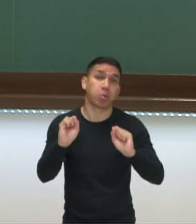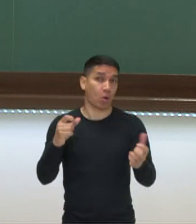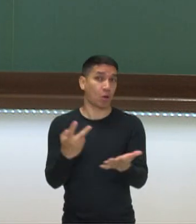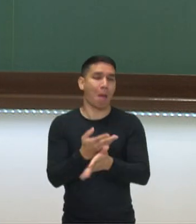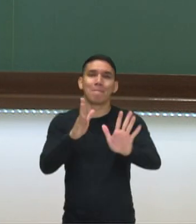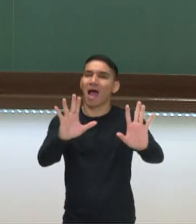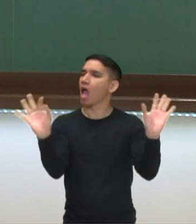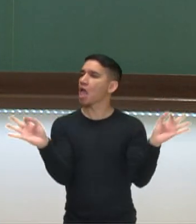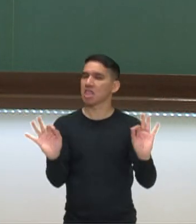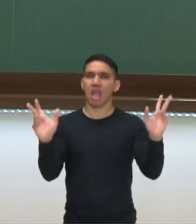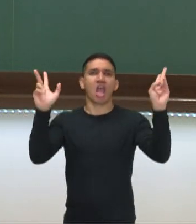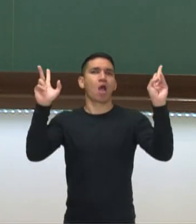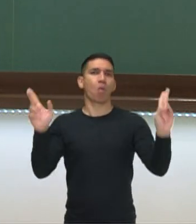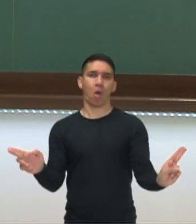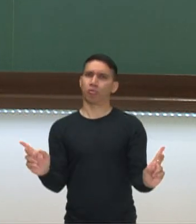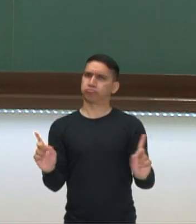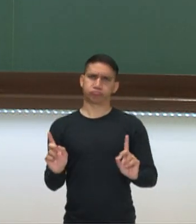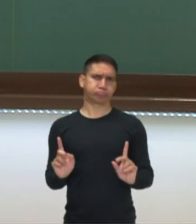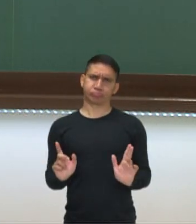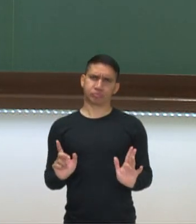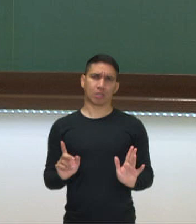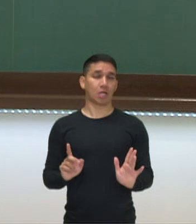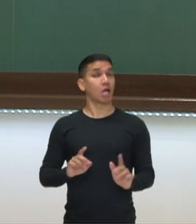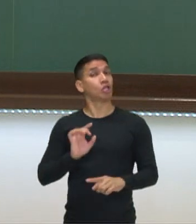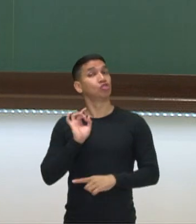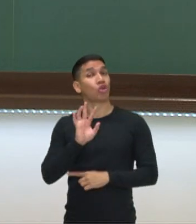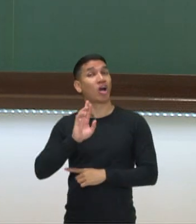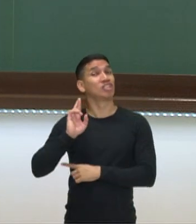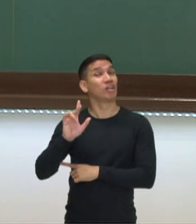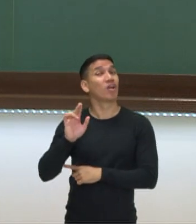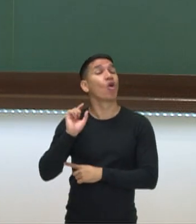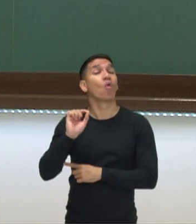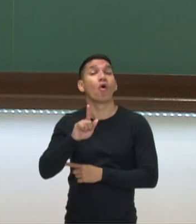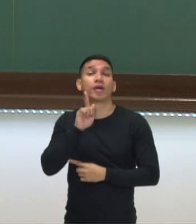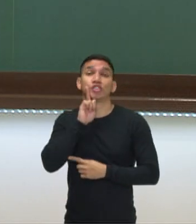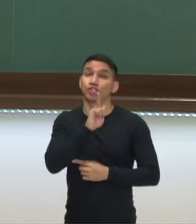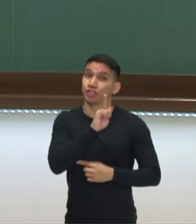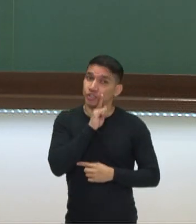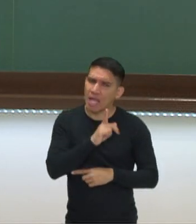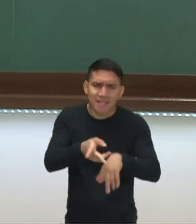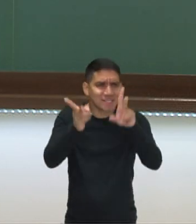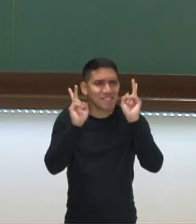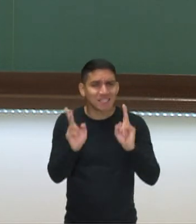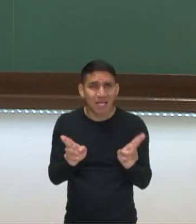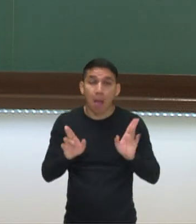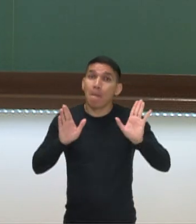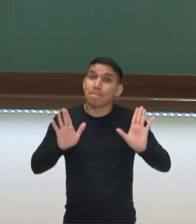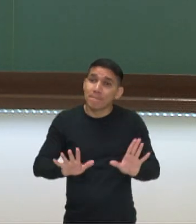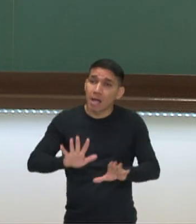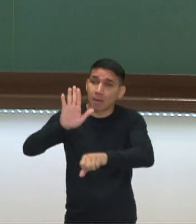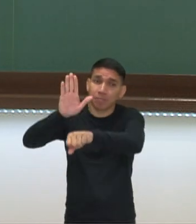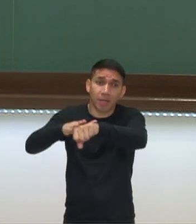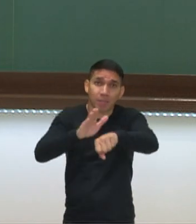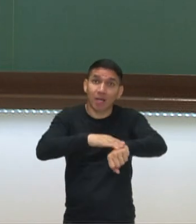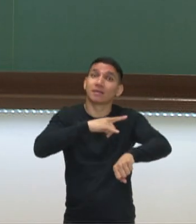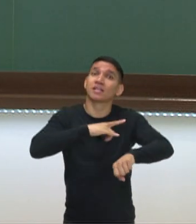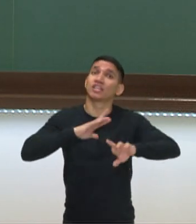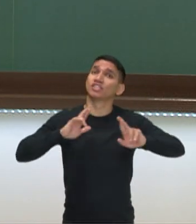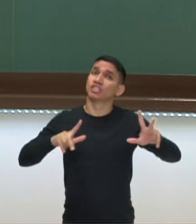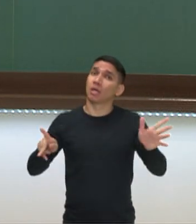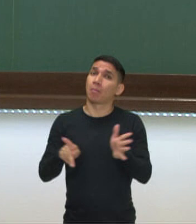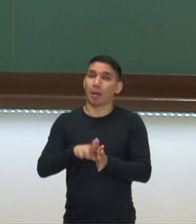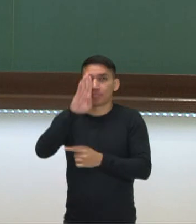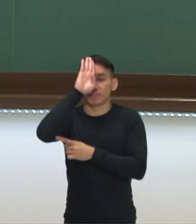é igual, com exceção dos gêmeos idênticos, que ainda assim podem ter diferenças, né? Principalmente